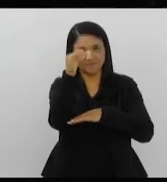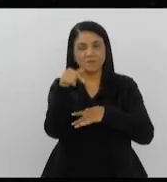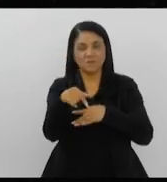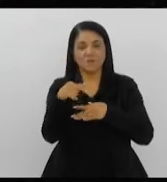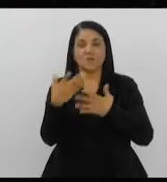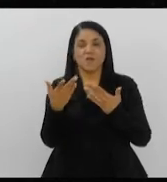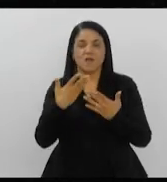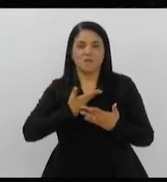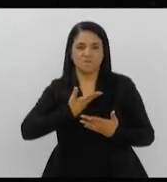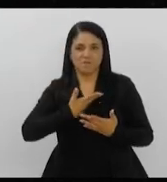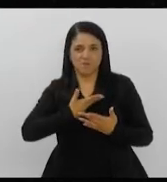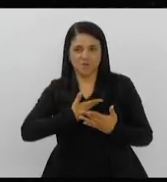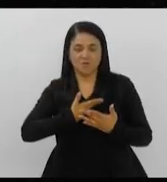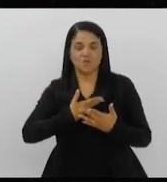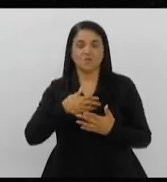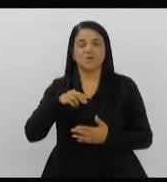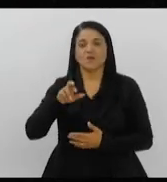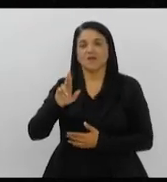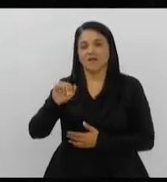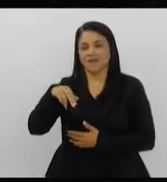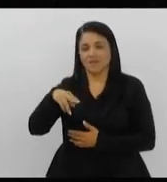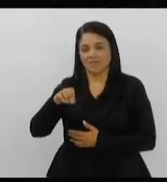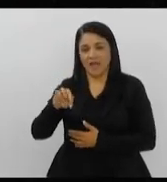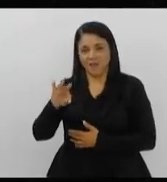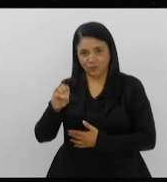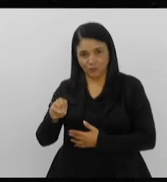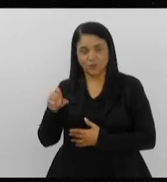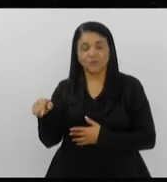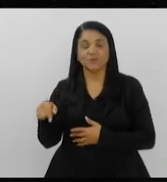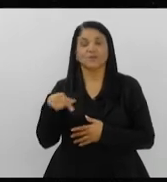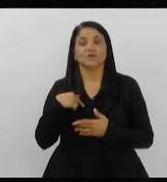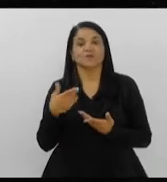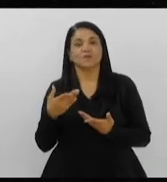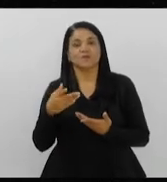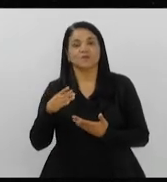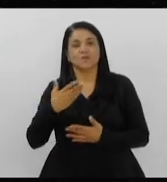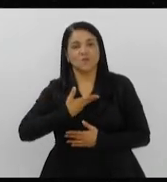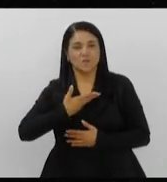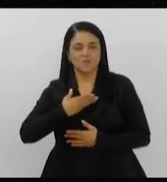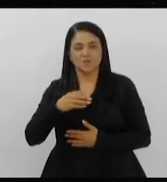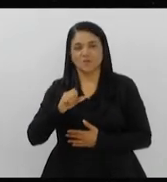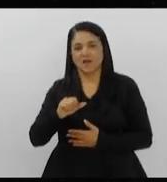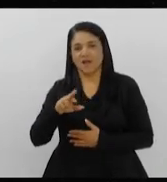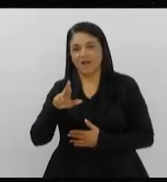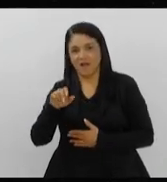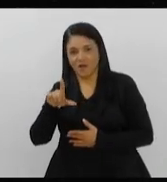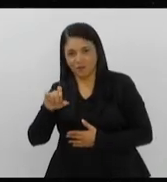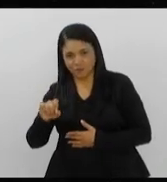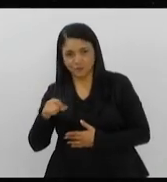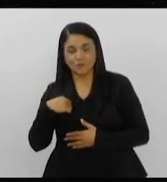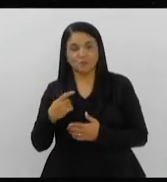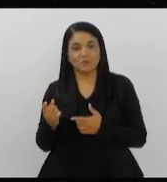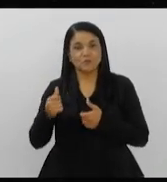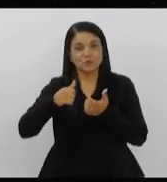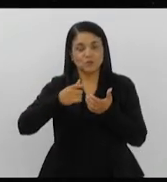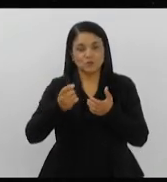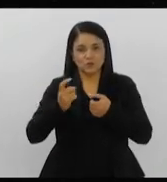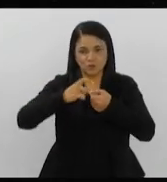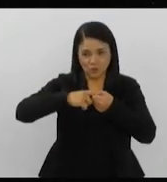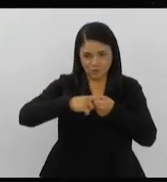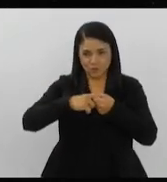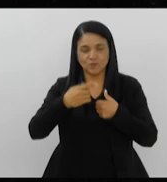Miranda meu amigo Renato Miranda meu amigo Augusto meu sócio amigo Thiago